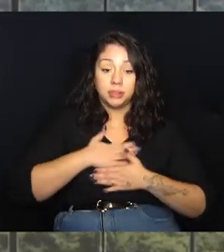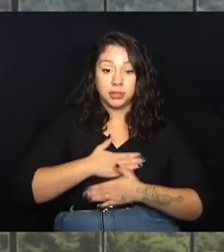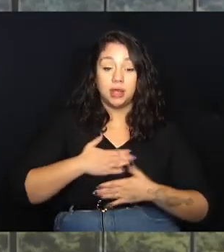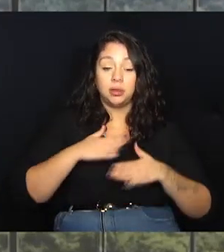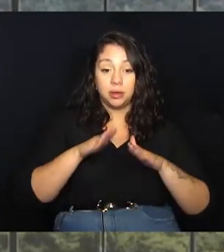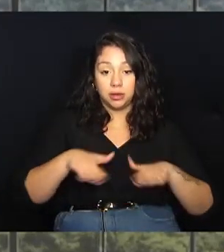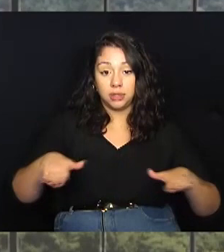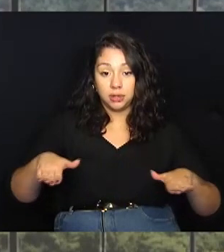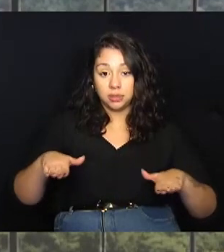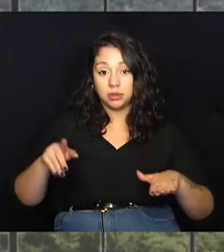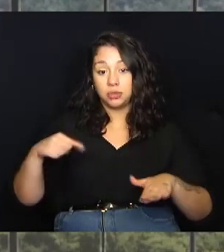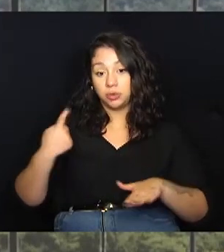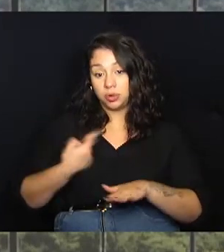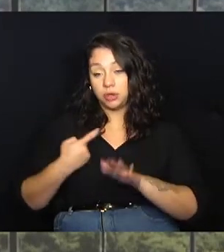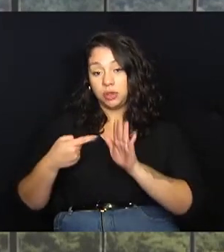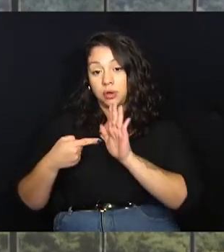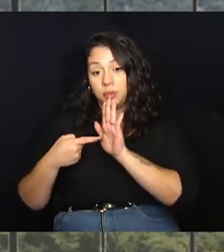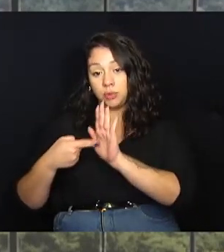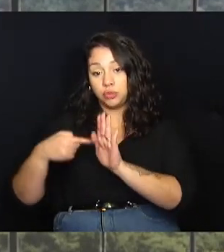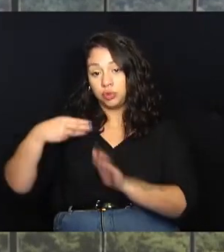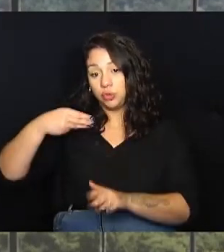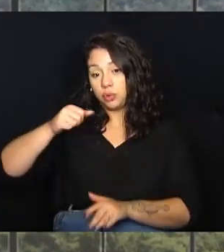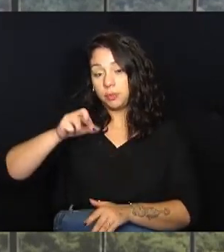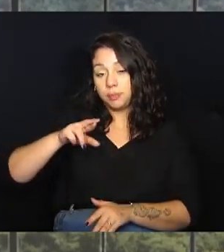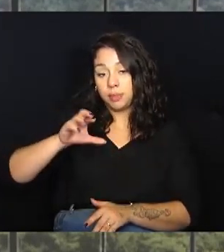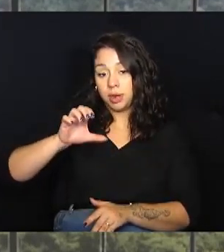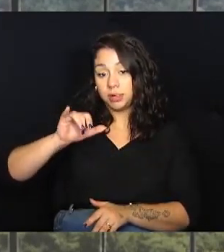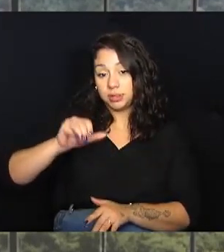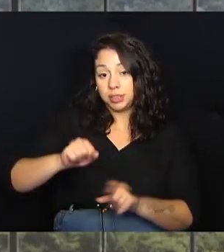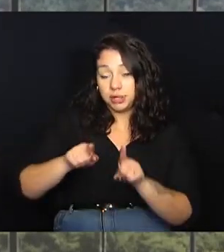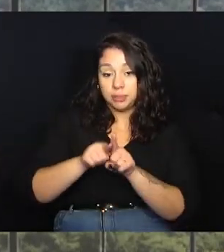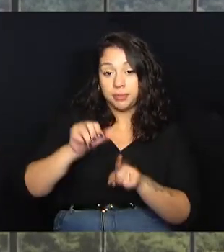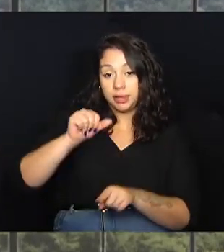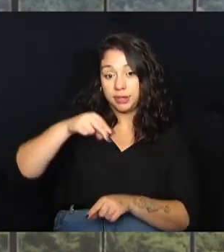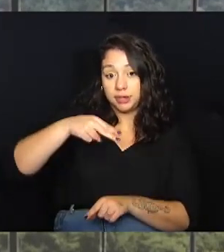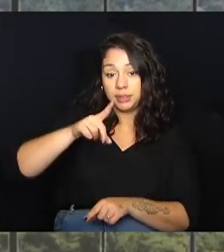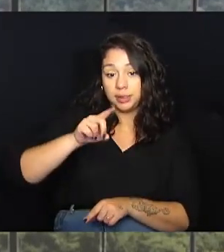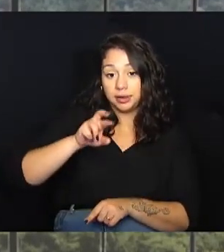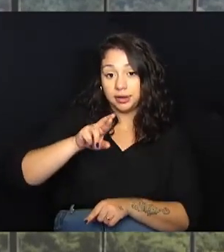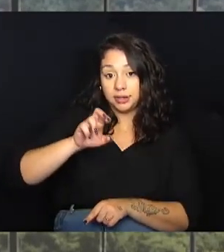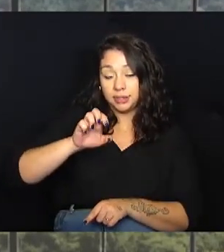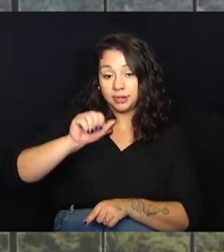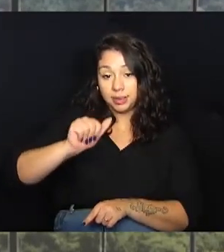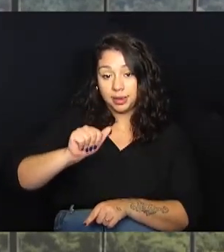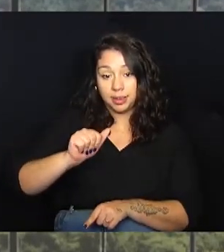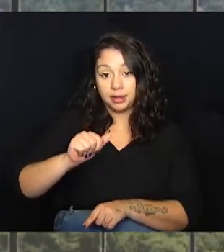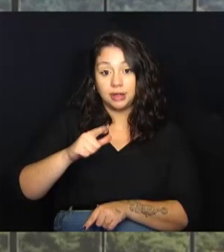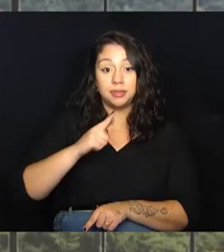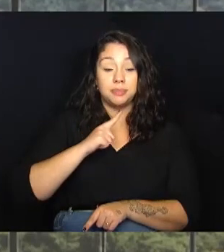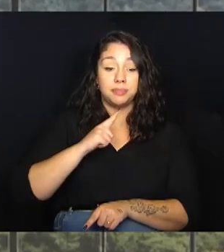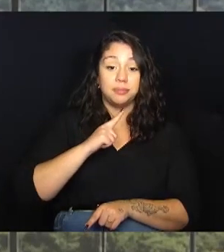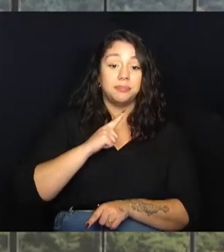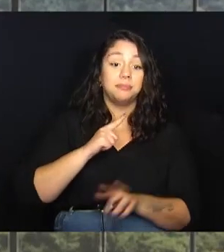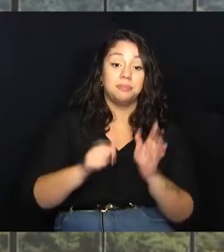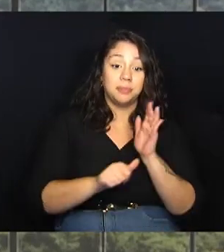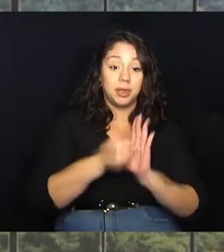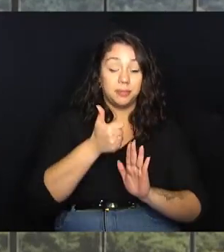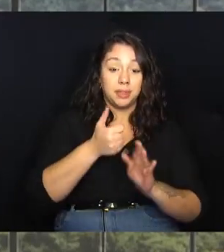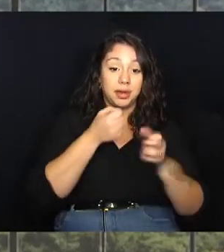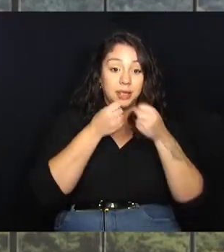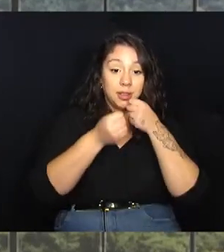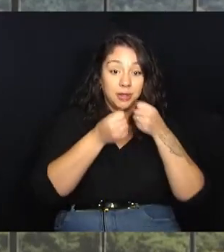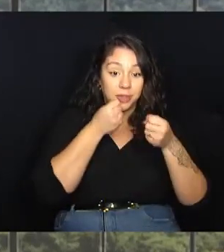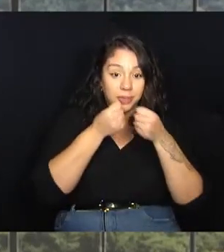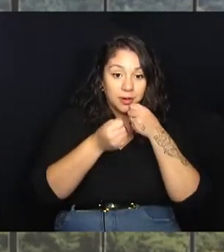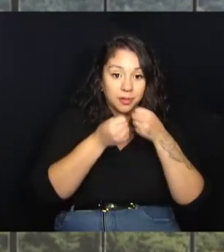gente mostrou aí a Márcia, a André com o marido. Eu, particularmente, na minha primeira reportagem sobre família acolhedora, conheci